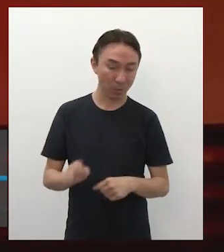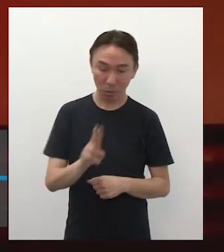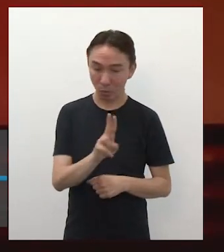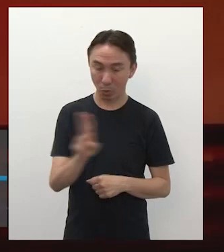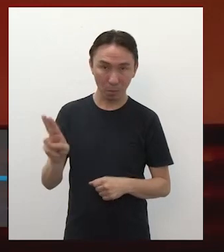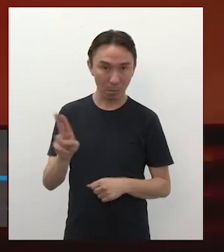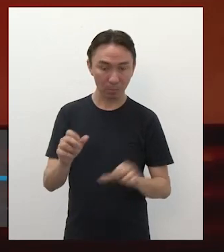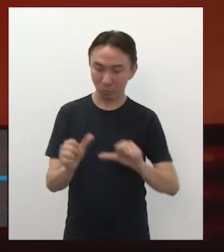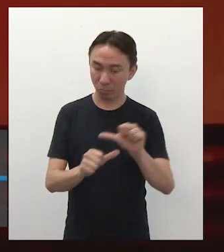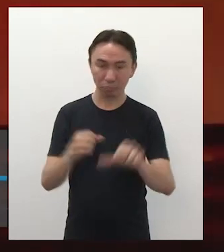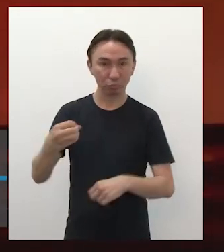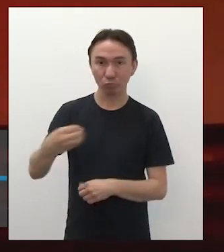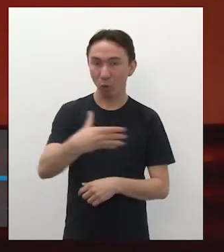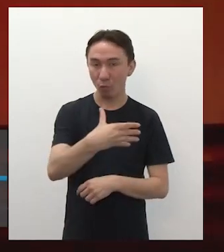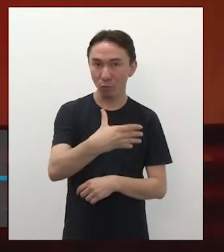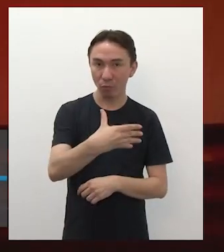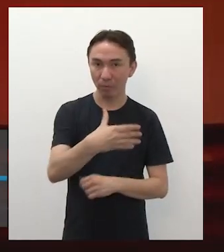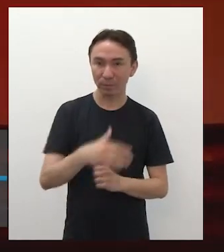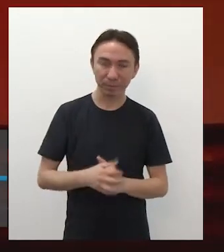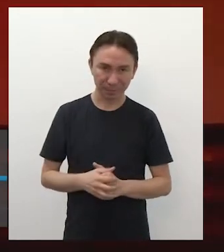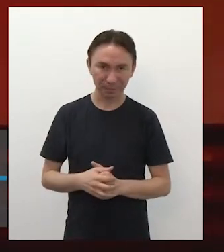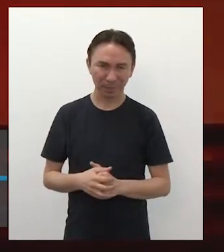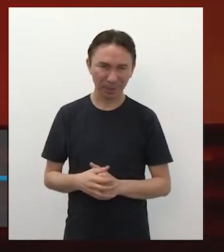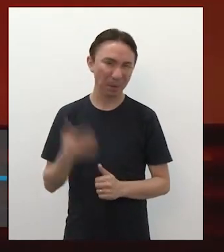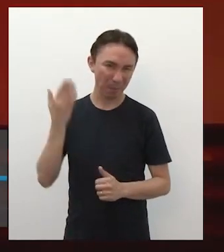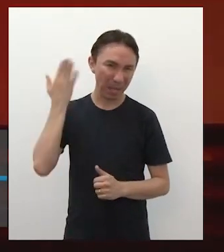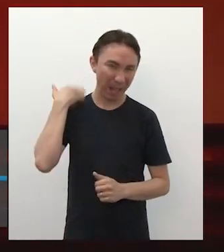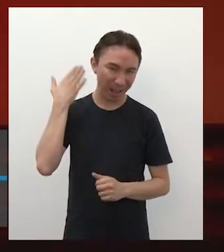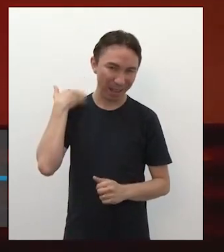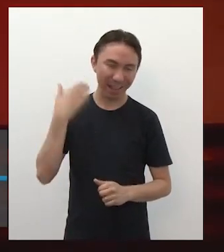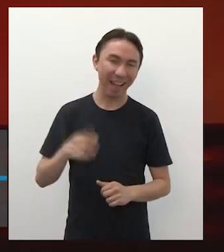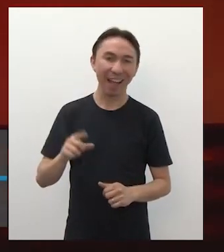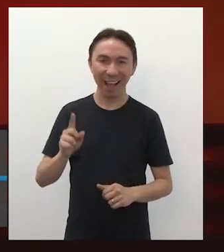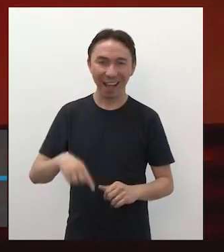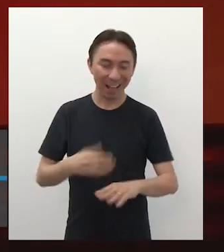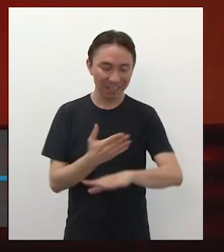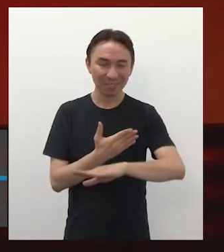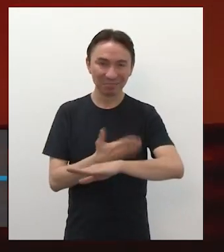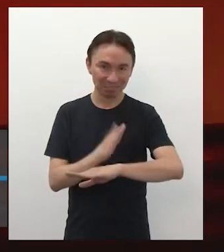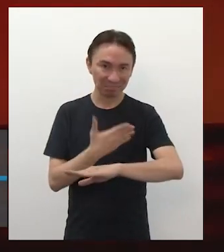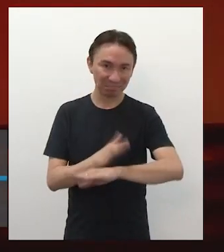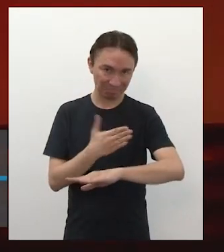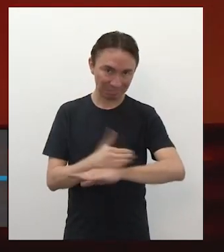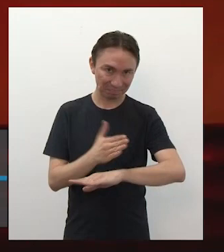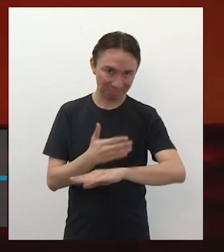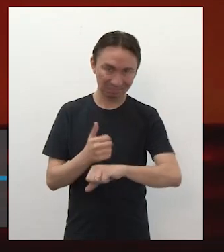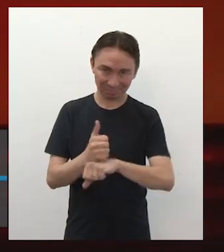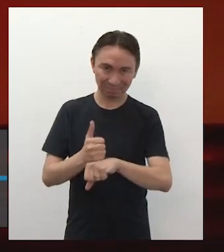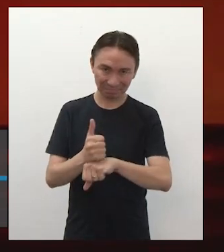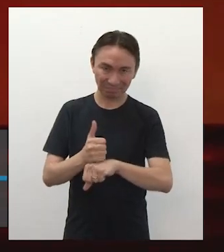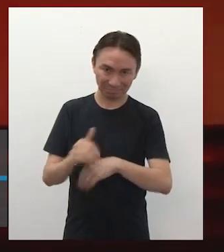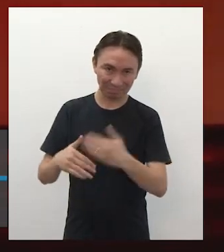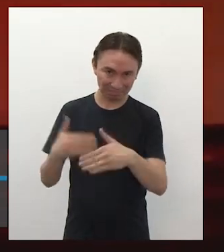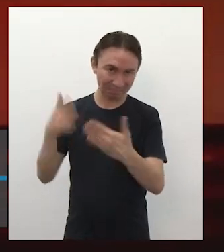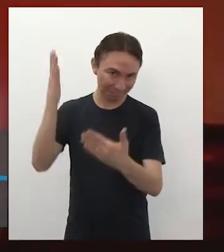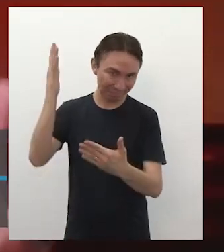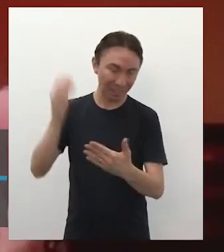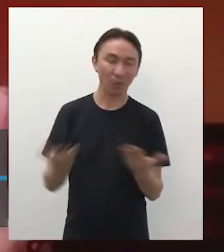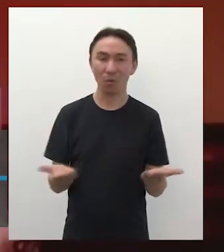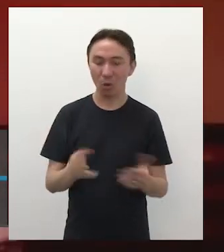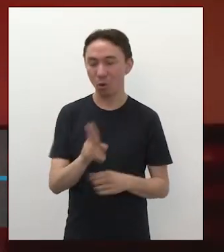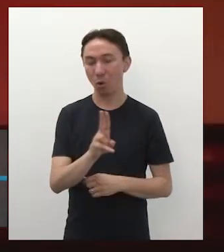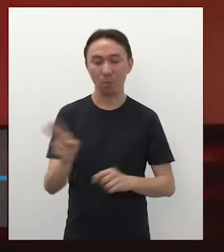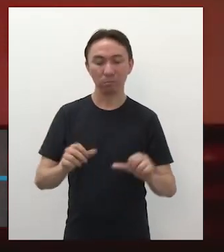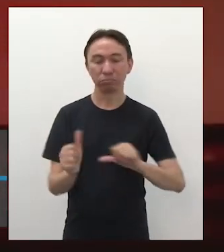nosso canal, né? Antigo canal de formação de profissionais de educação. Nós ajustamos o